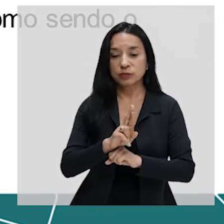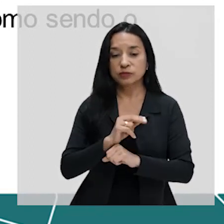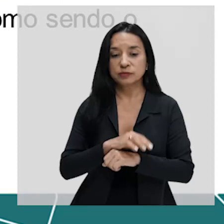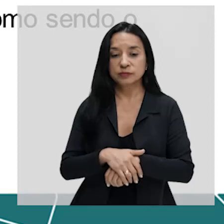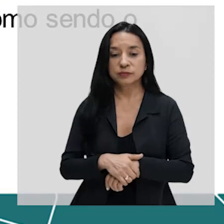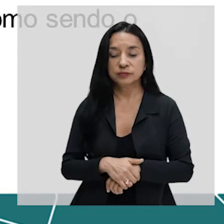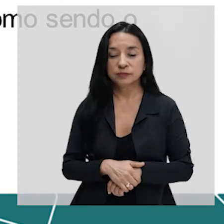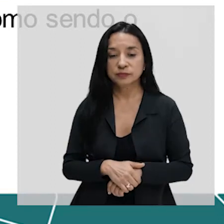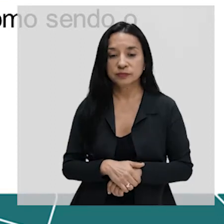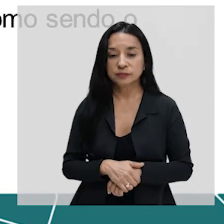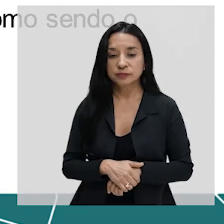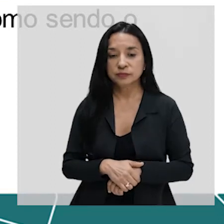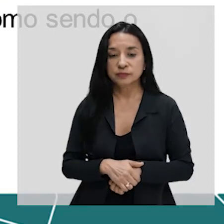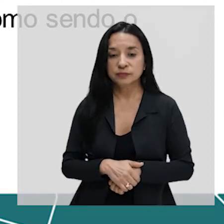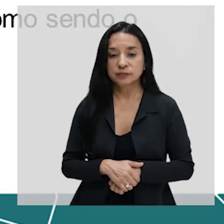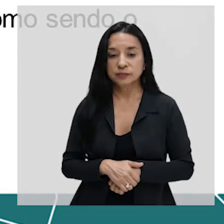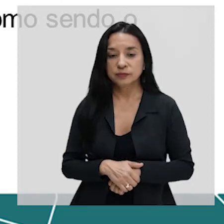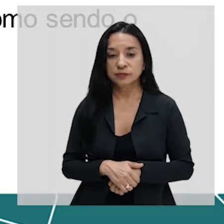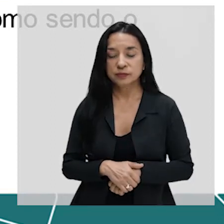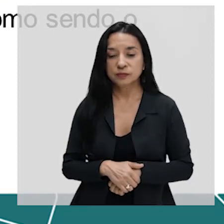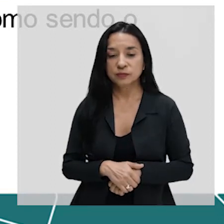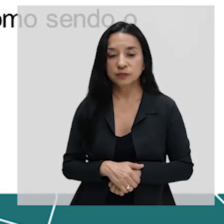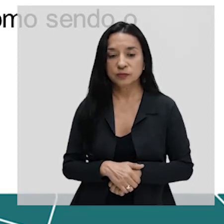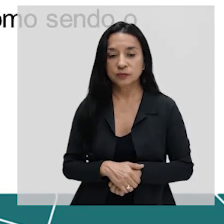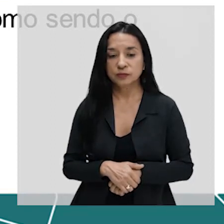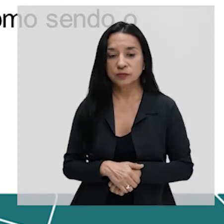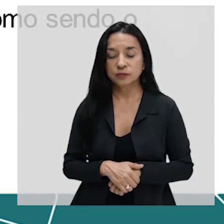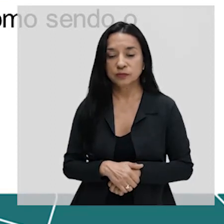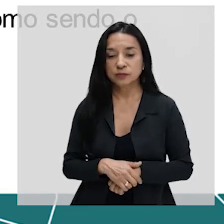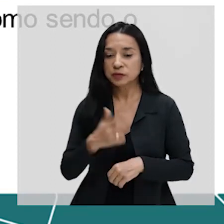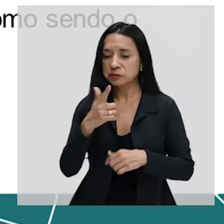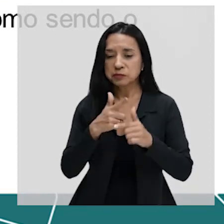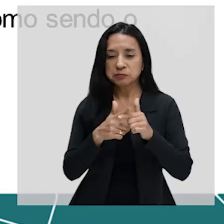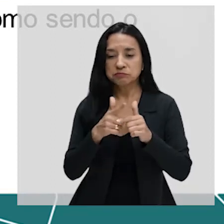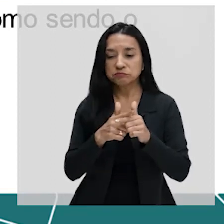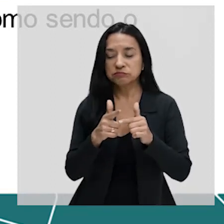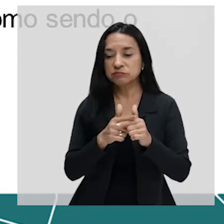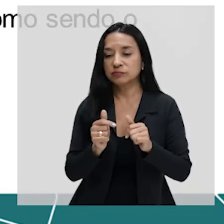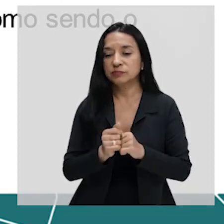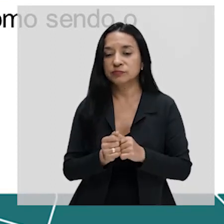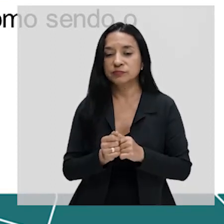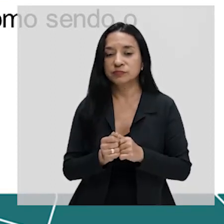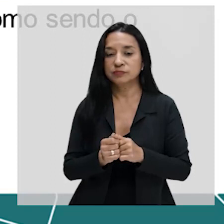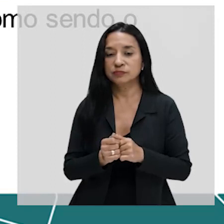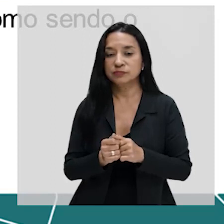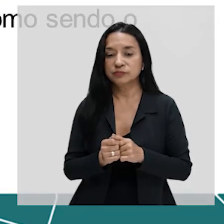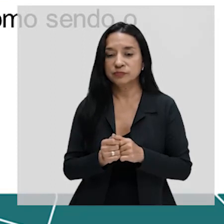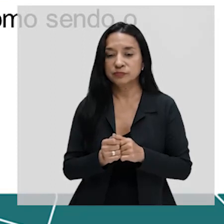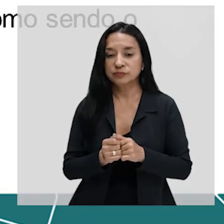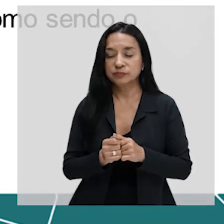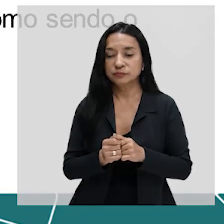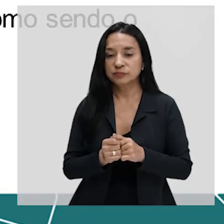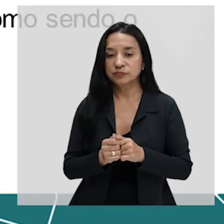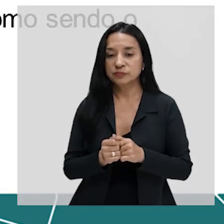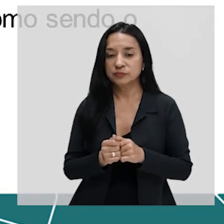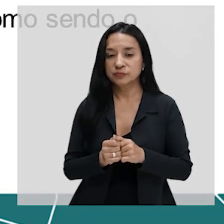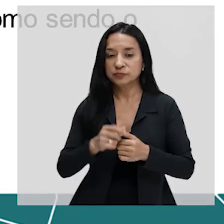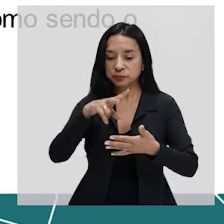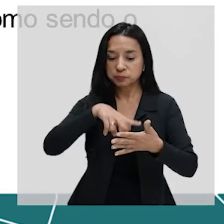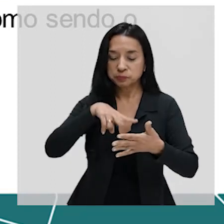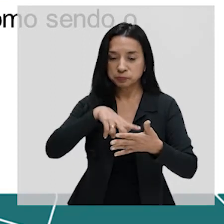Indique a alternativa. Olha só, eu botei junto com a resposta, não tem problema não. Tá? Indica a alternativa em que não há erro de